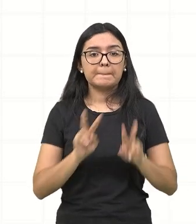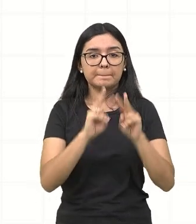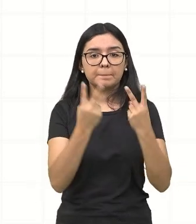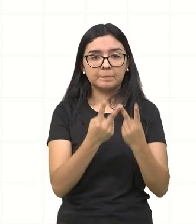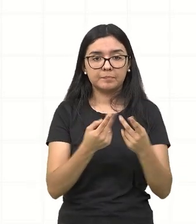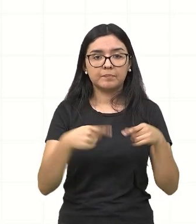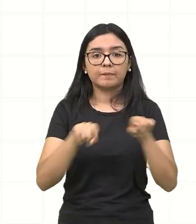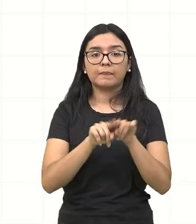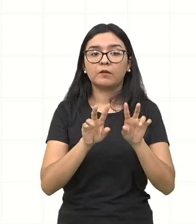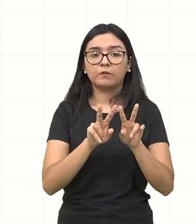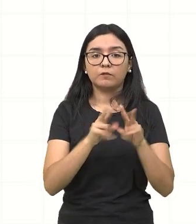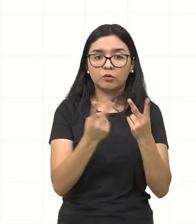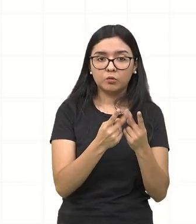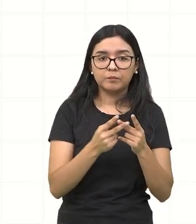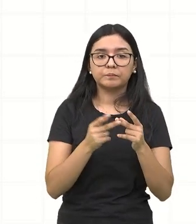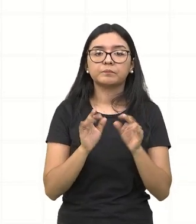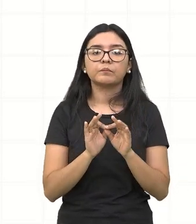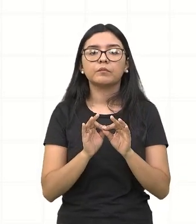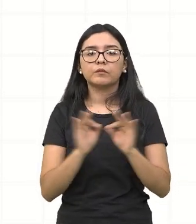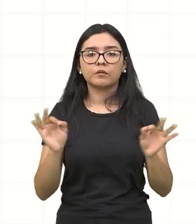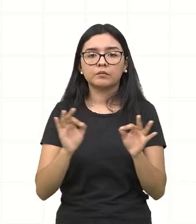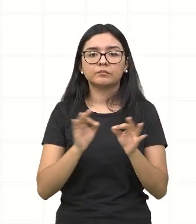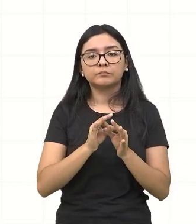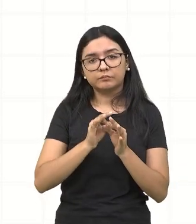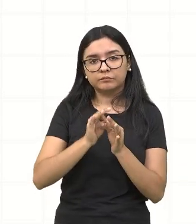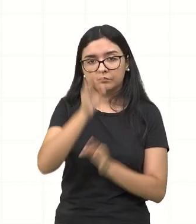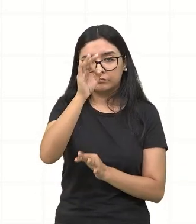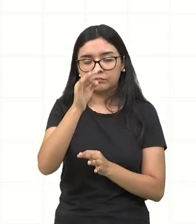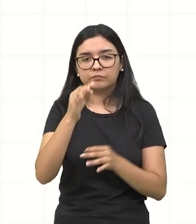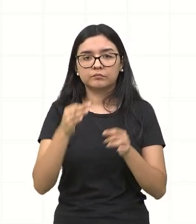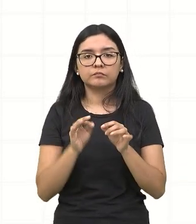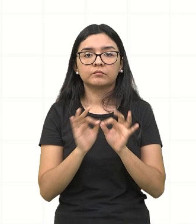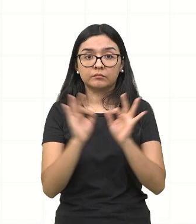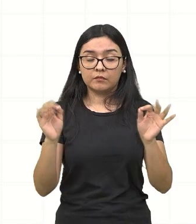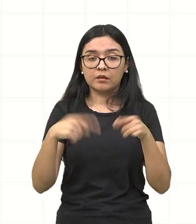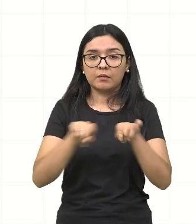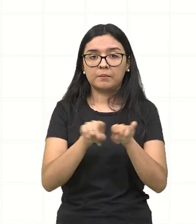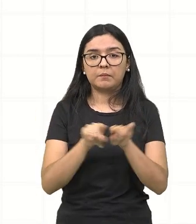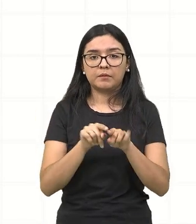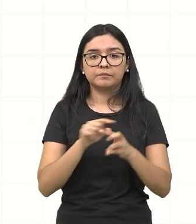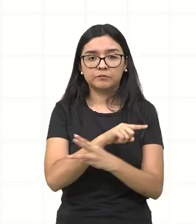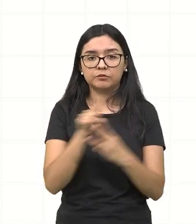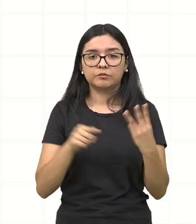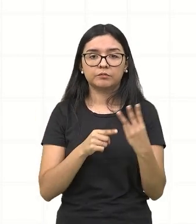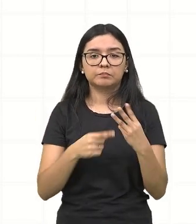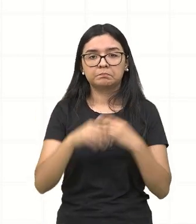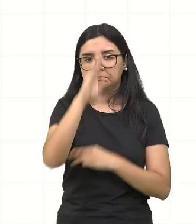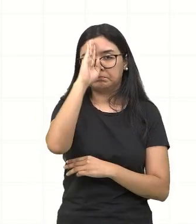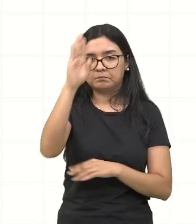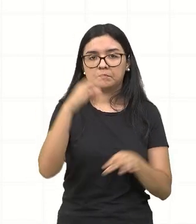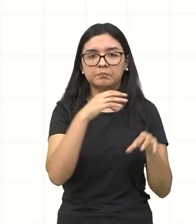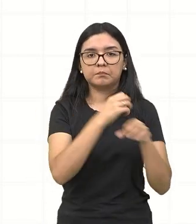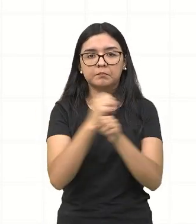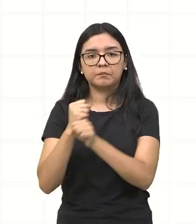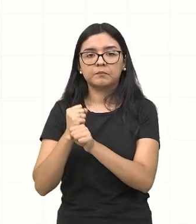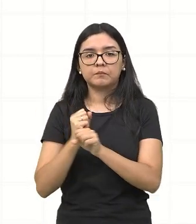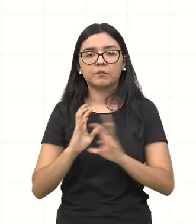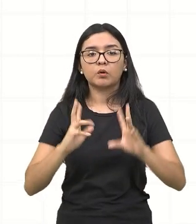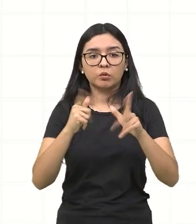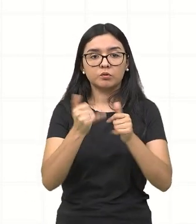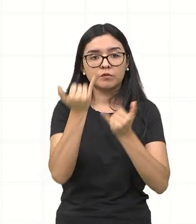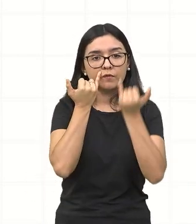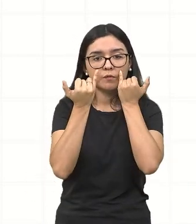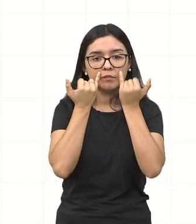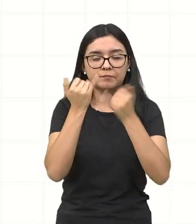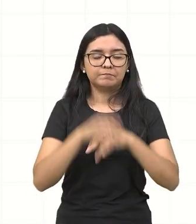você pode fazer, ó, comprimento vezes a largura vezes a altura. E aí ele disse que todos os lados, nós estamos diante